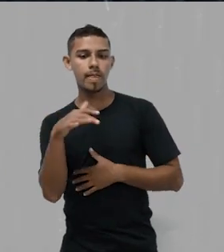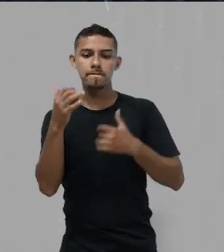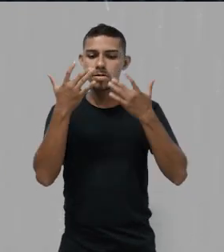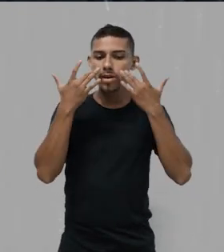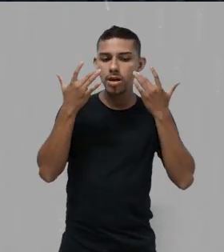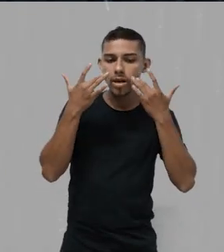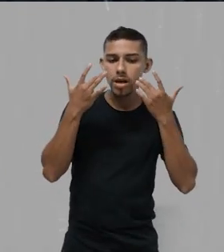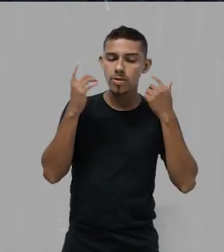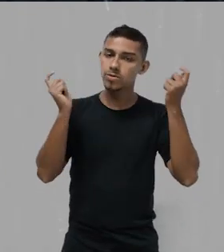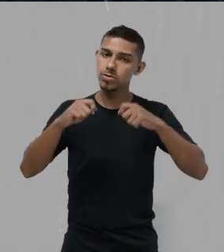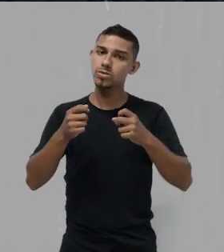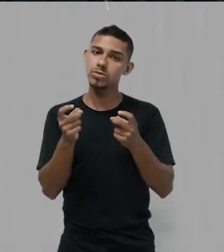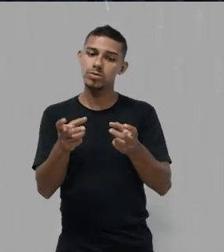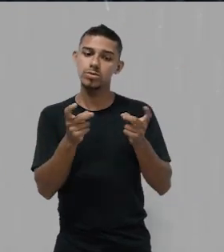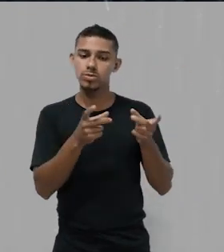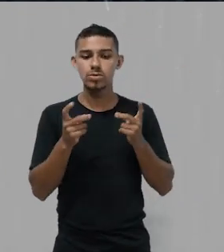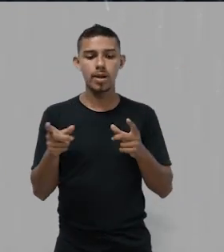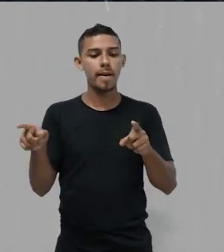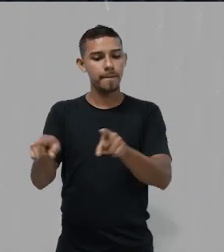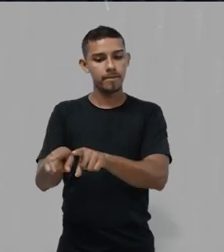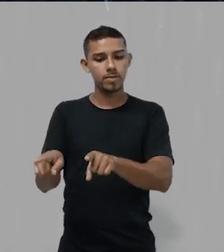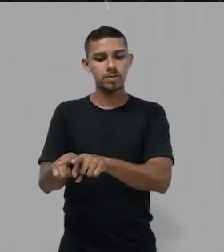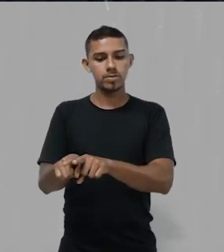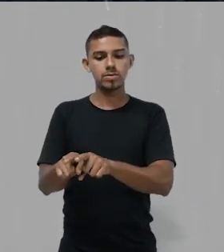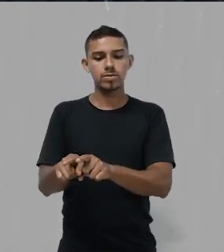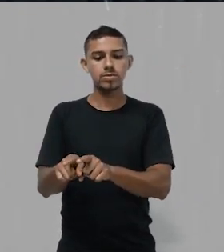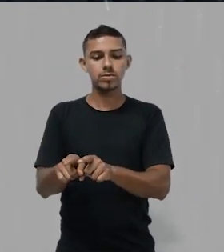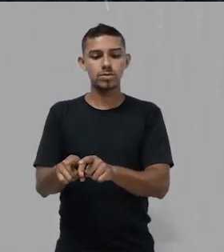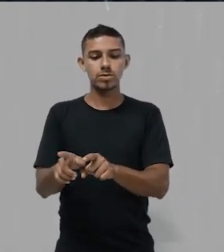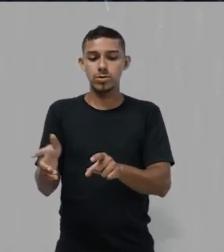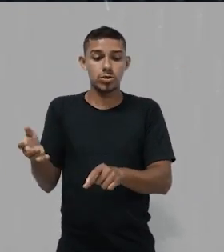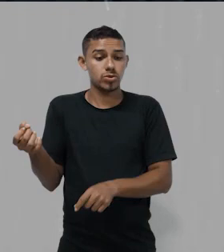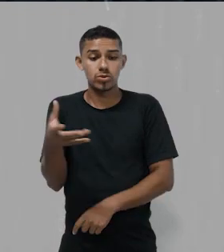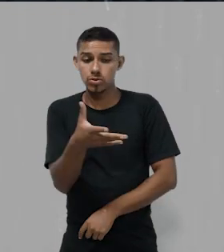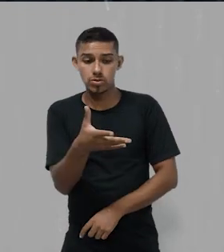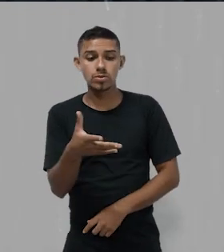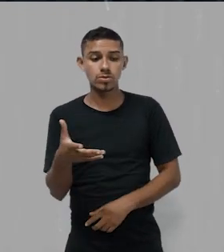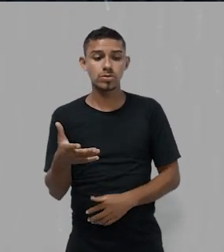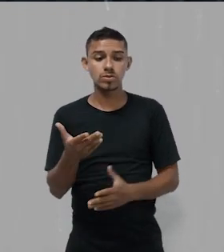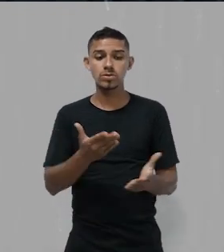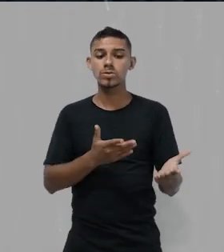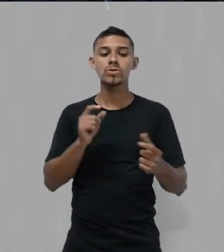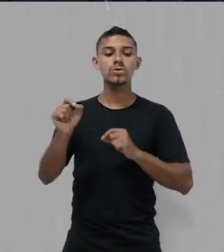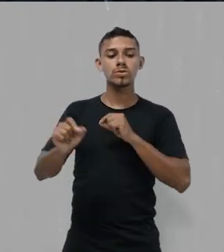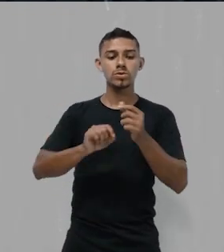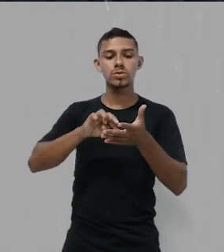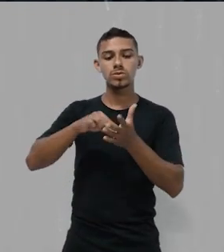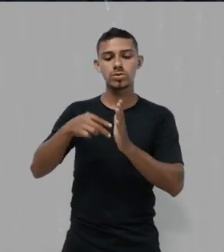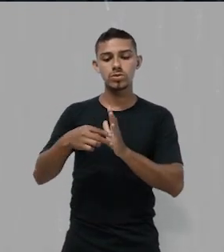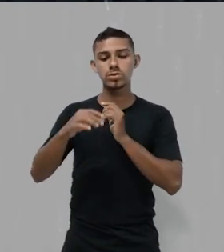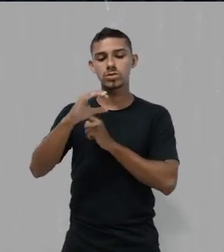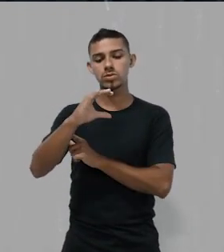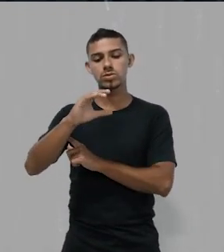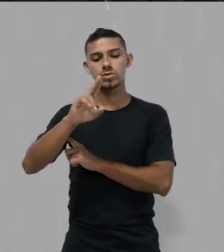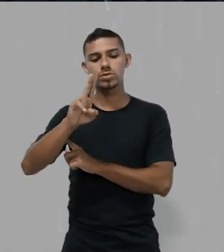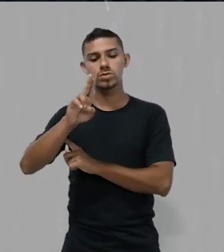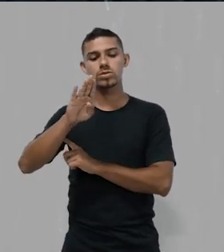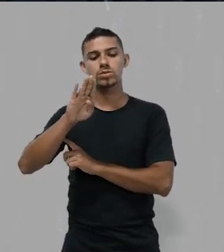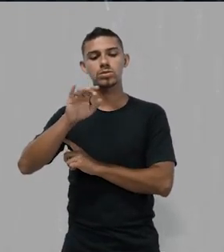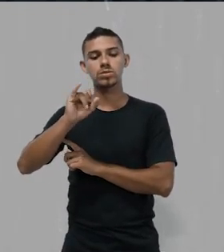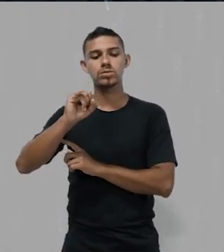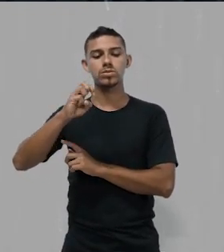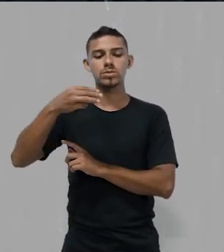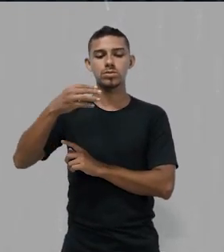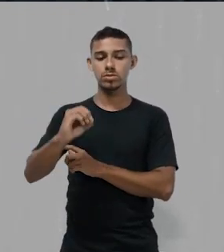que pudesse ser vendida, mas para fazer arte de uma forma inovadora. Então, o que é o cubismo? O cubismo, na verdade, é